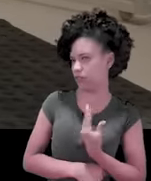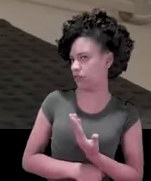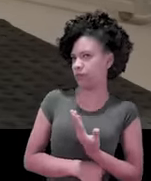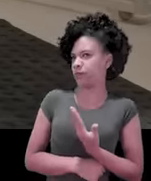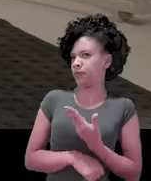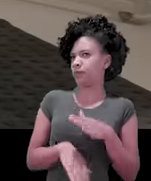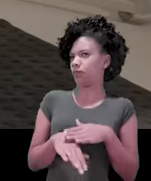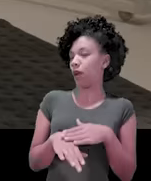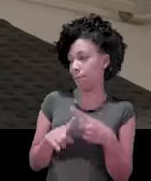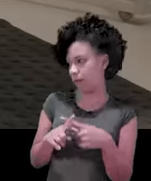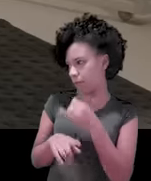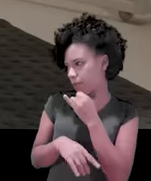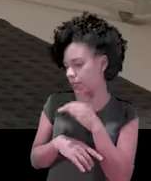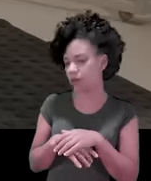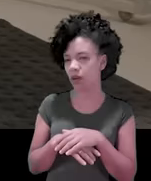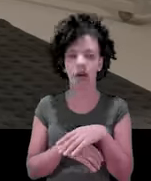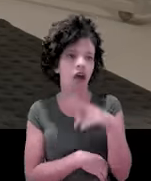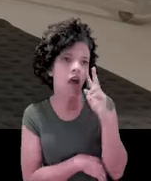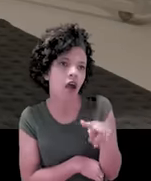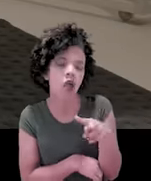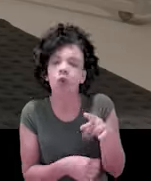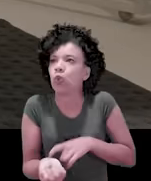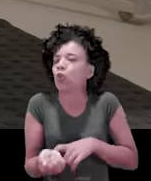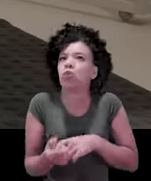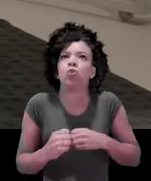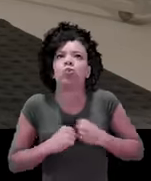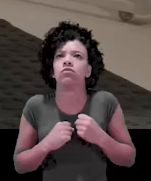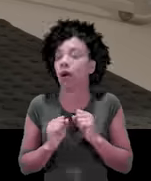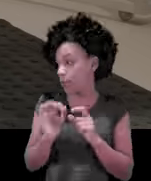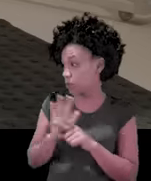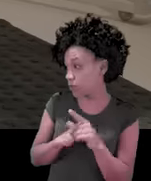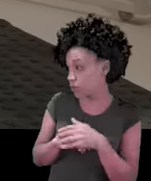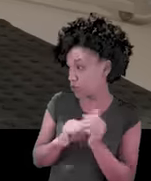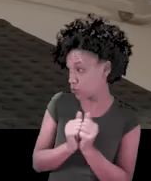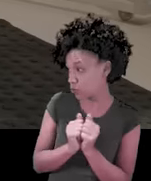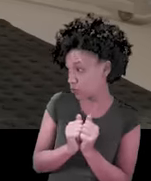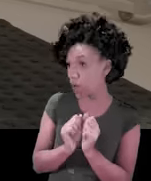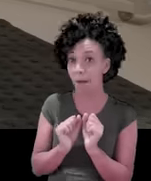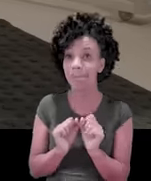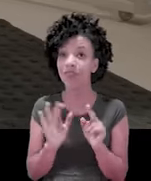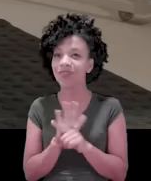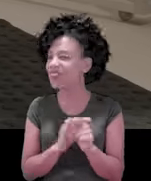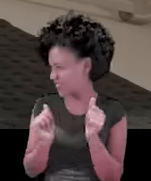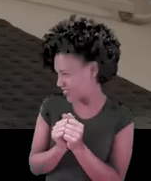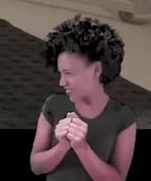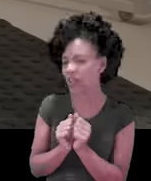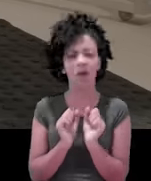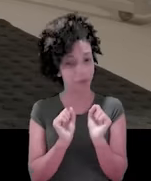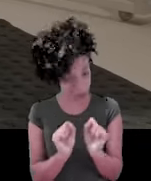que faz você porque tem gente que eu me desesperar ia Posso fazer perguntas junto eu posso fazer perguntas junto